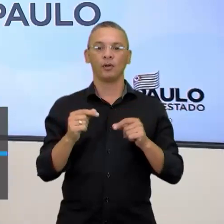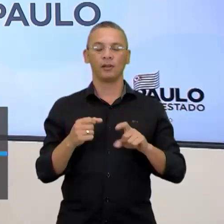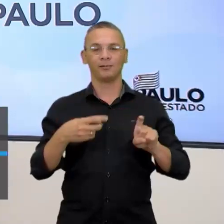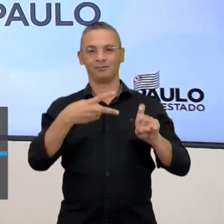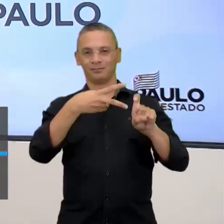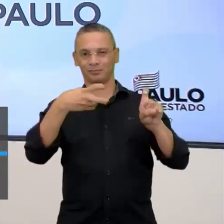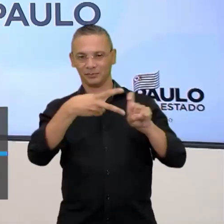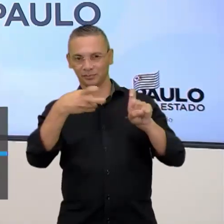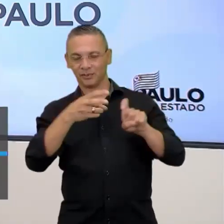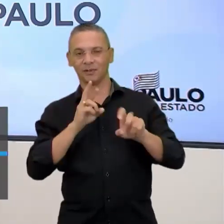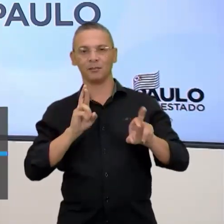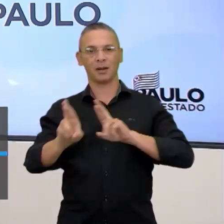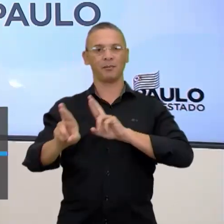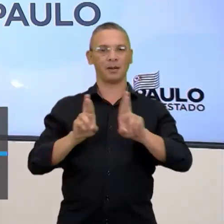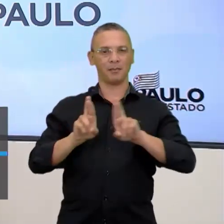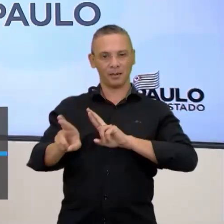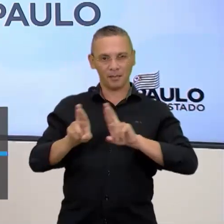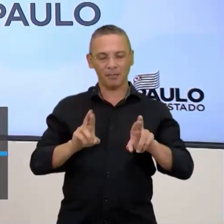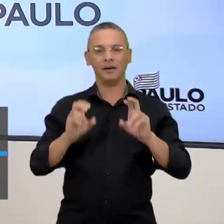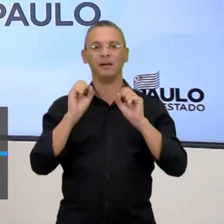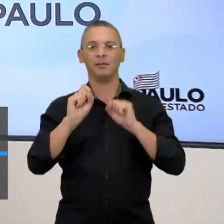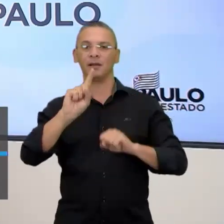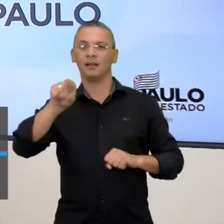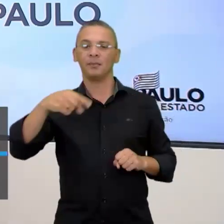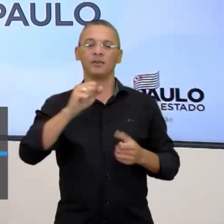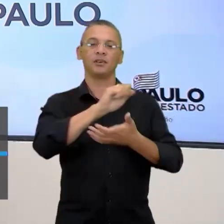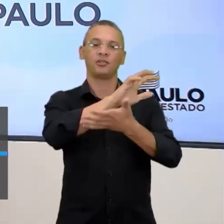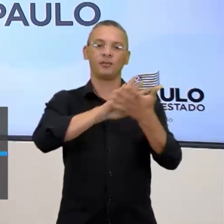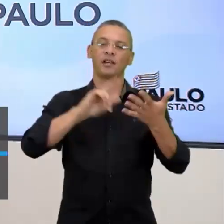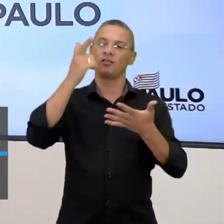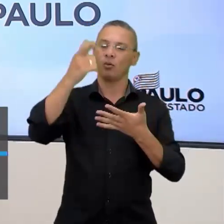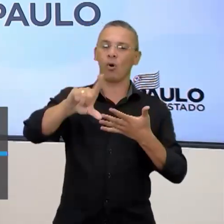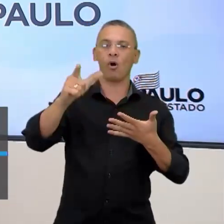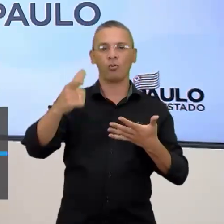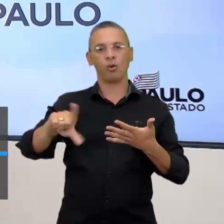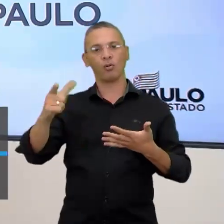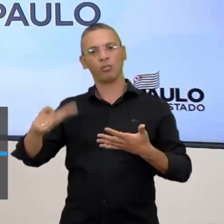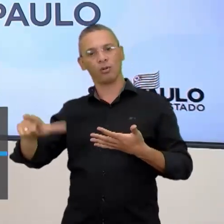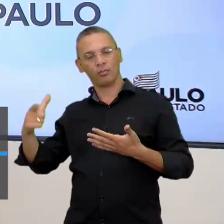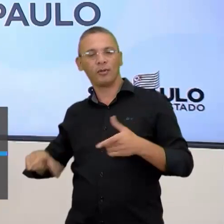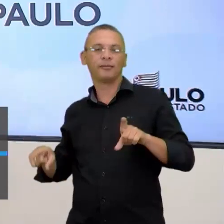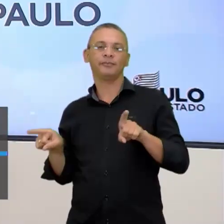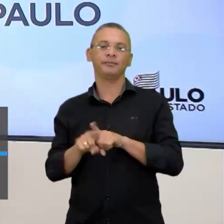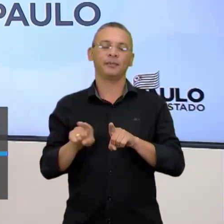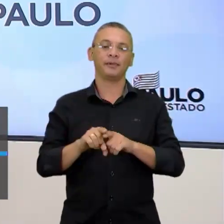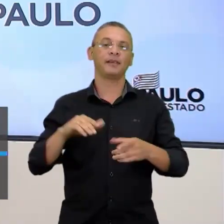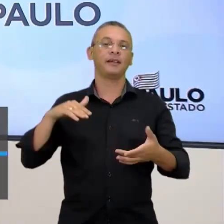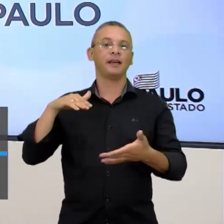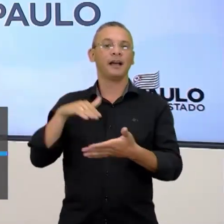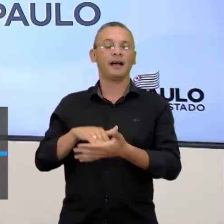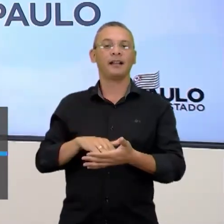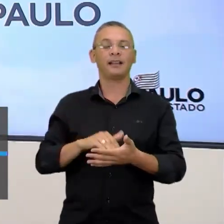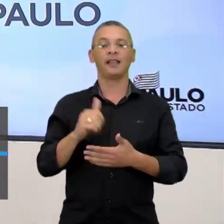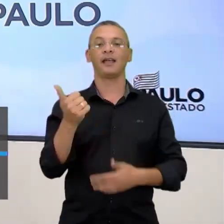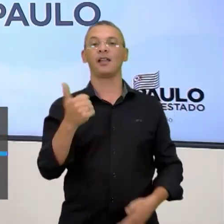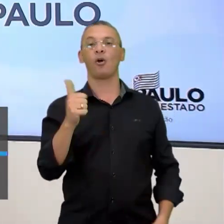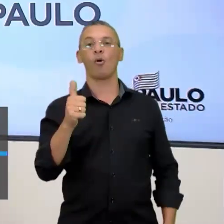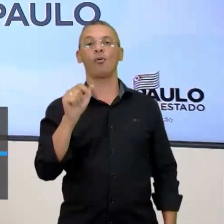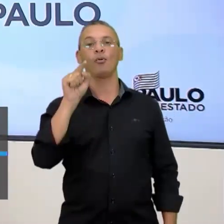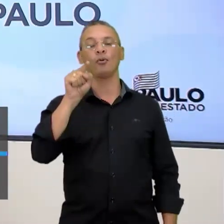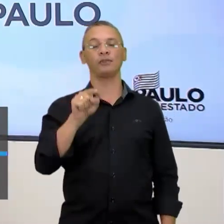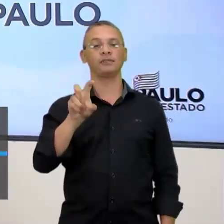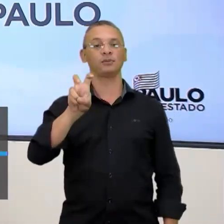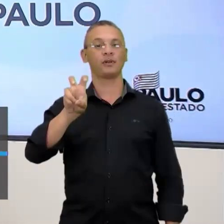aplicativo, você responde a tarefa e vai ter uma outra tarefa da outra aula e outra da outra aula. Então, você tem hoje até as 23 horas